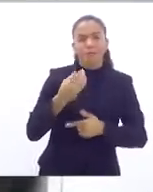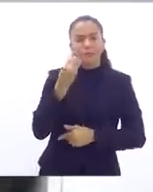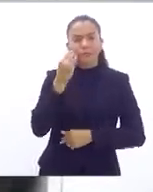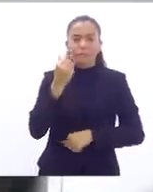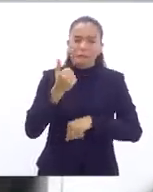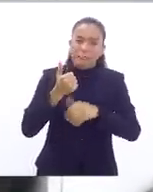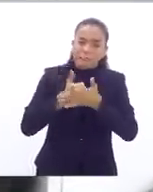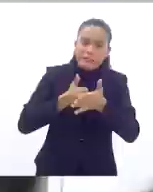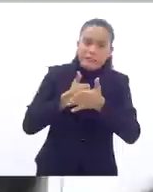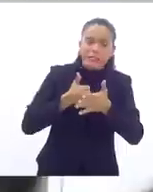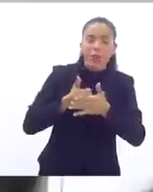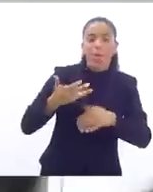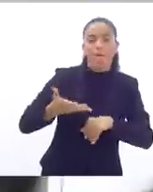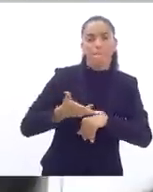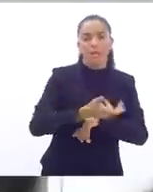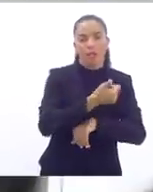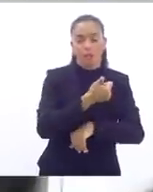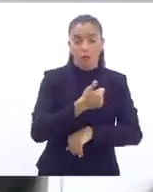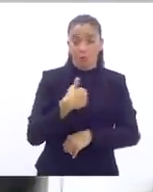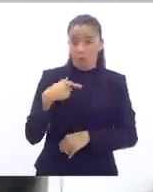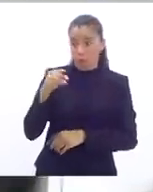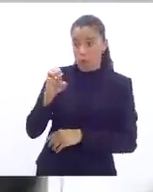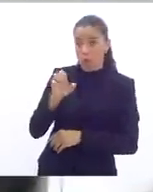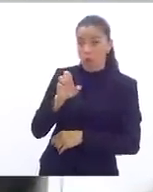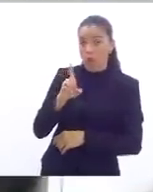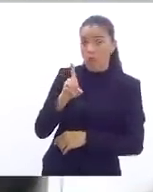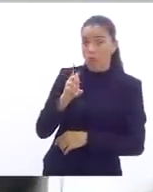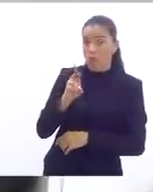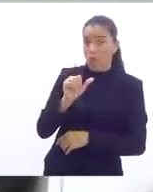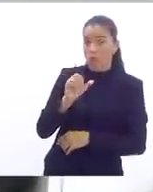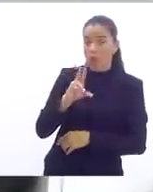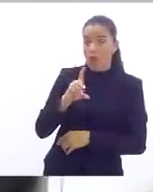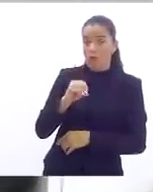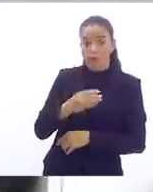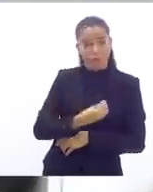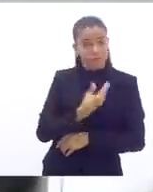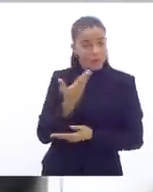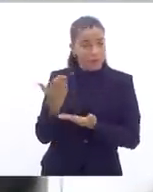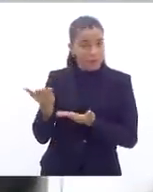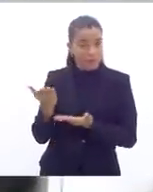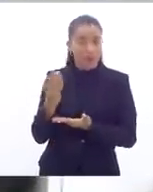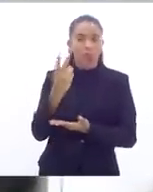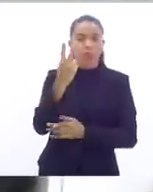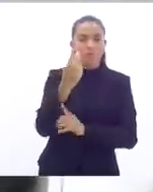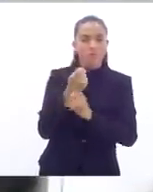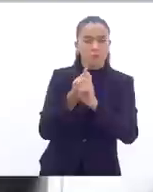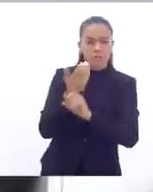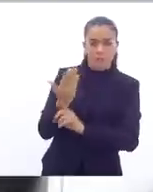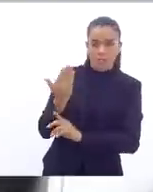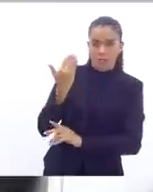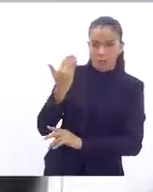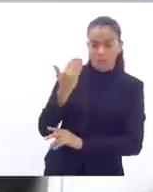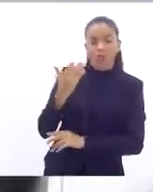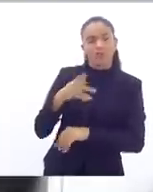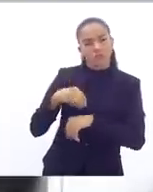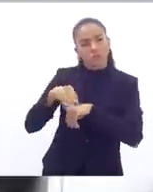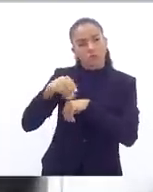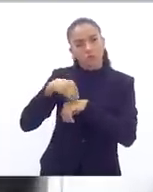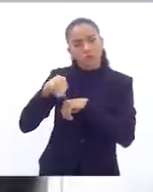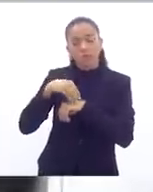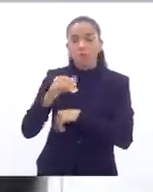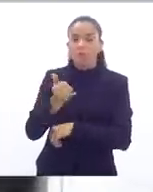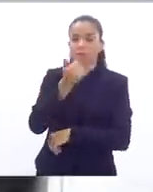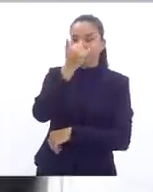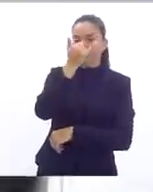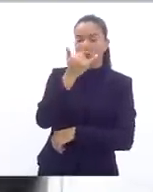para que a gente possa atualizar esse problema o Eduardo teve lá se não me engano há dois meses atrás a gente posicionou ele alguma coisa por